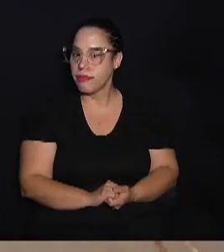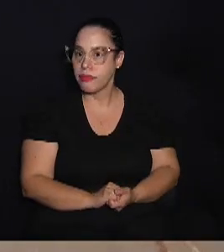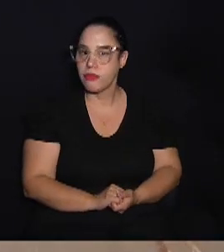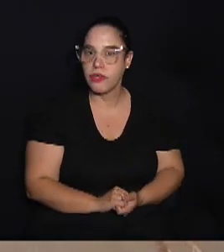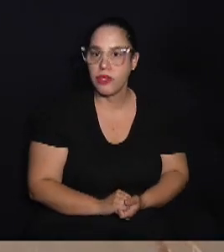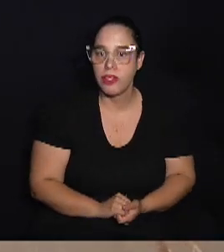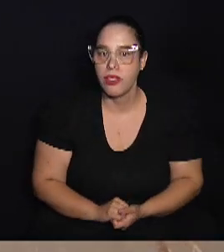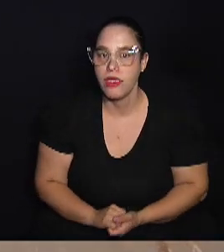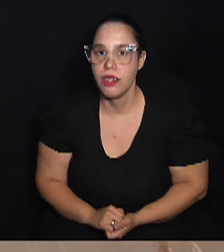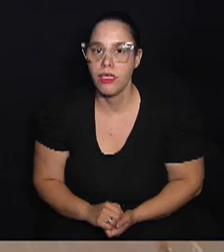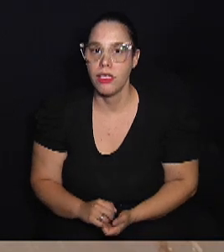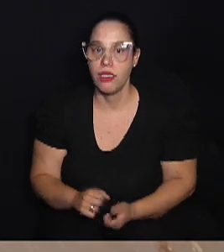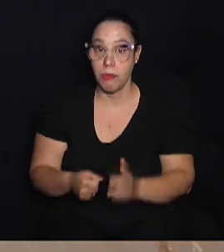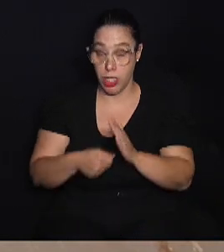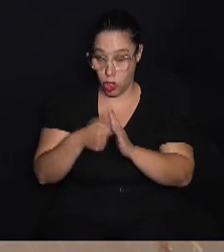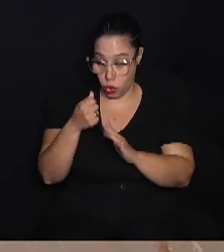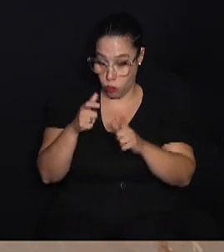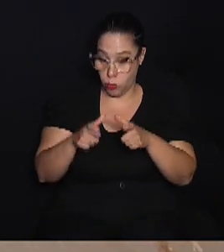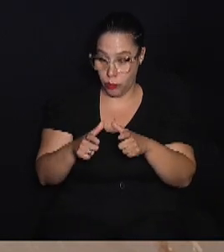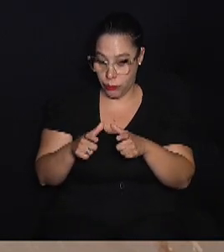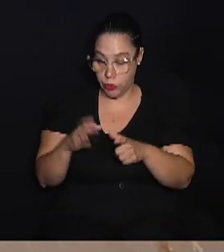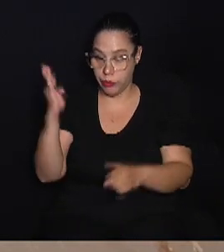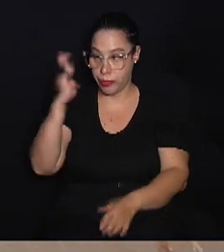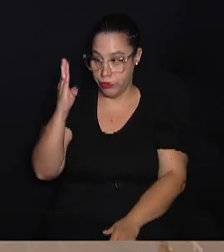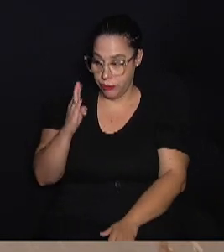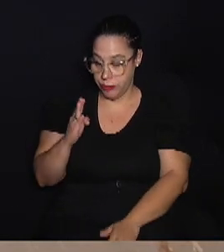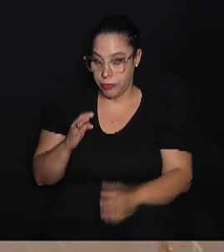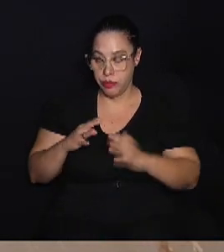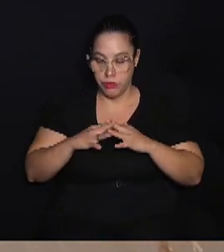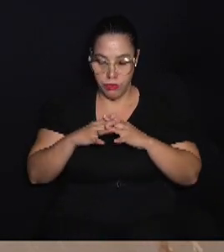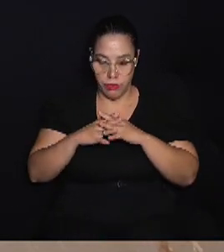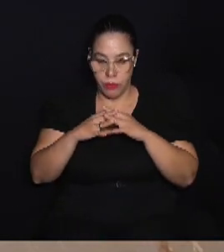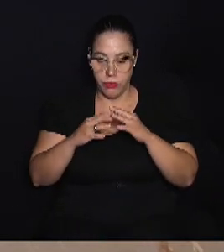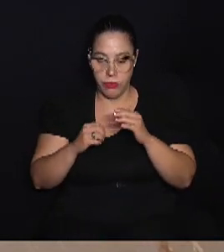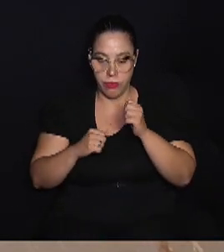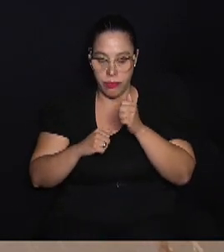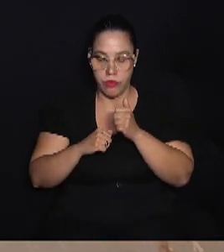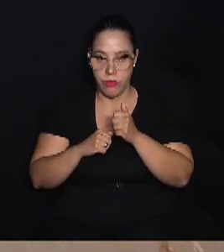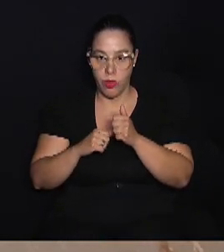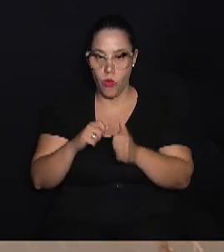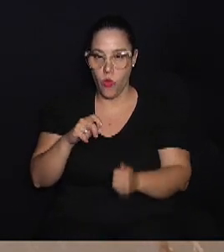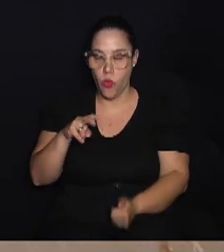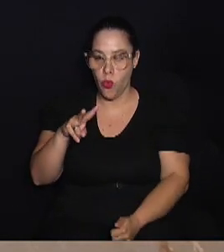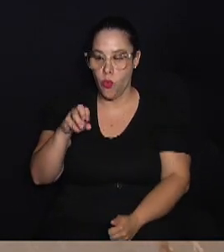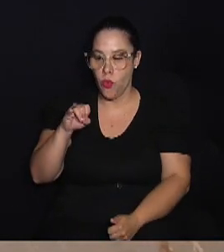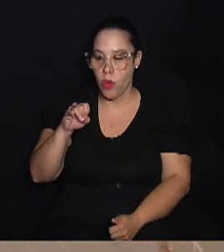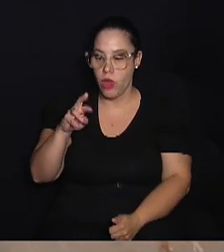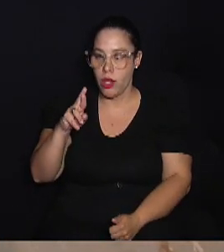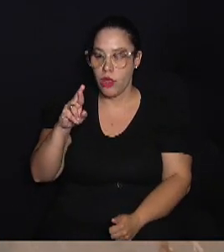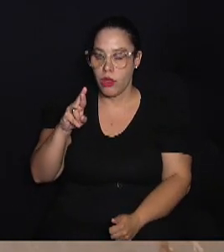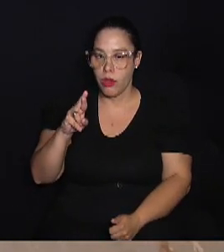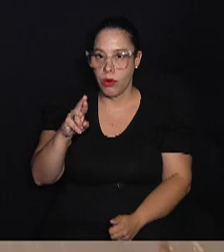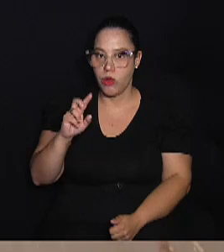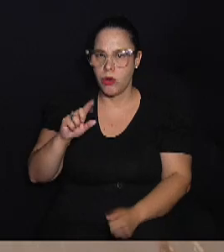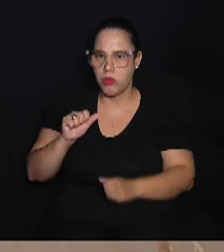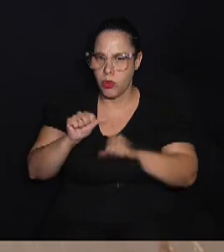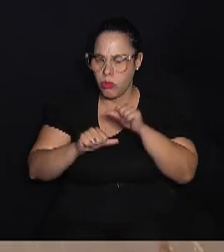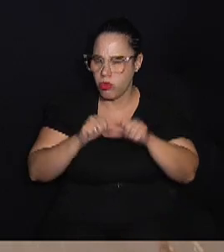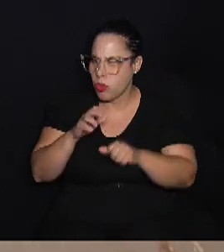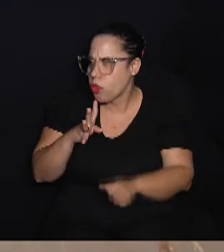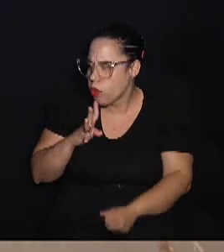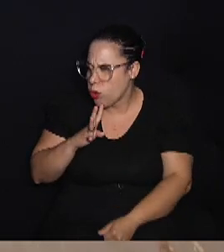Galera, tô aqui com mais um atleta da Seleção Brasileira de Rugby em Cadeiras de Roda. Ô Vitor, a sua vida mudou depois que você